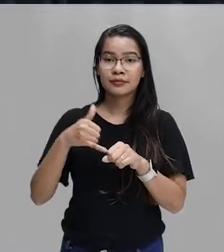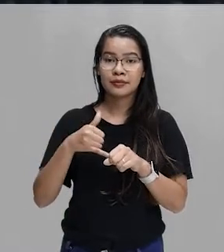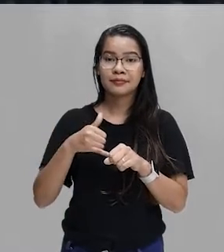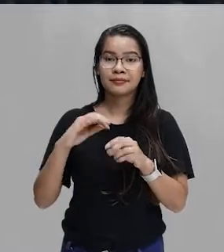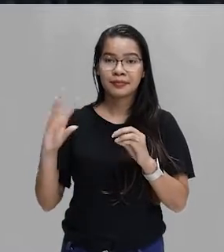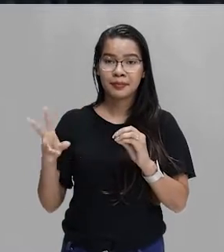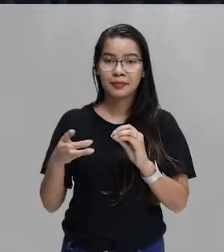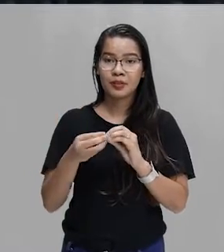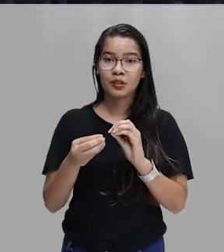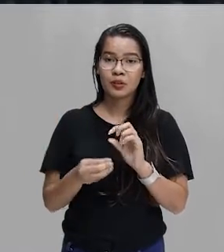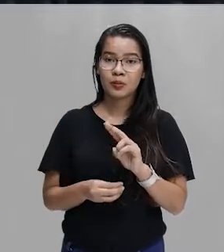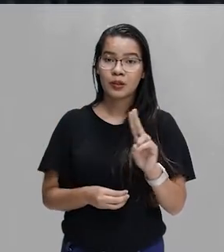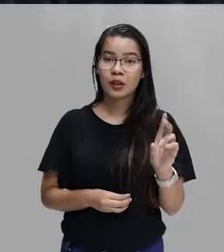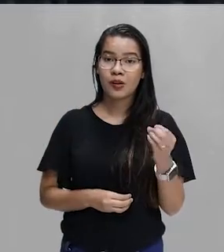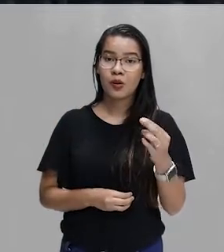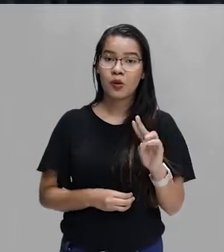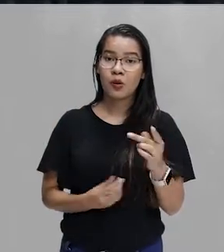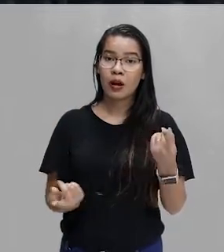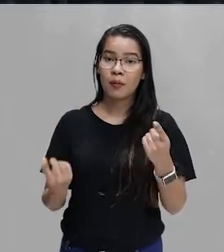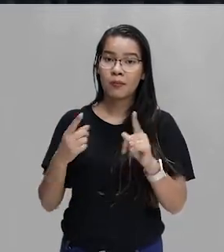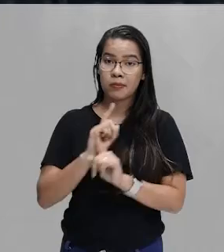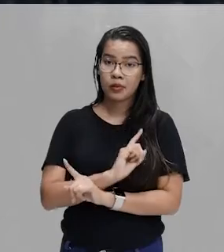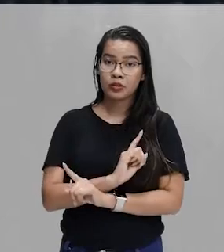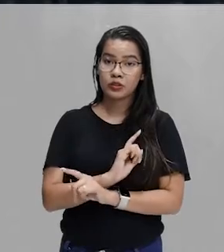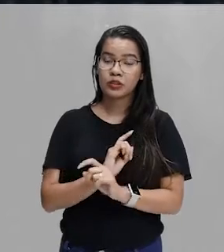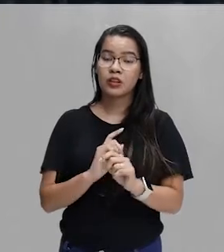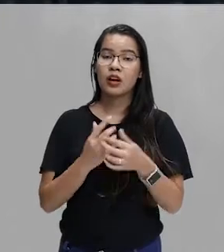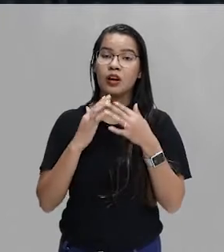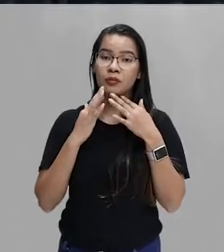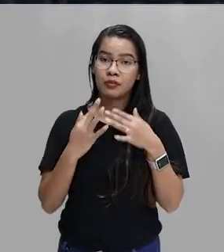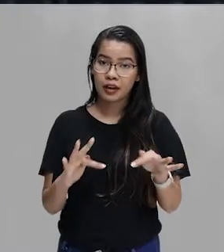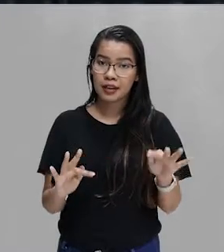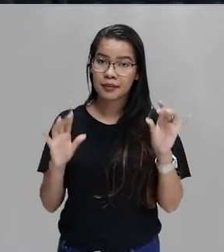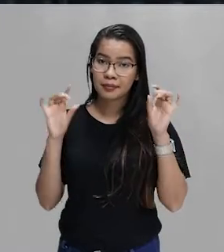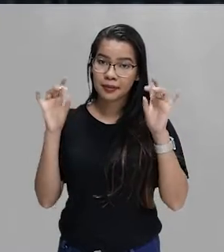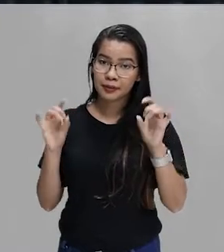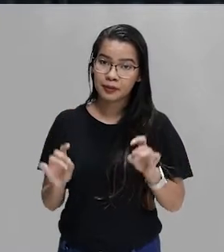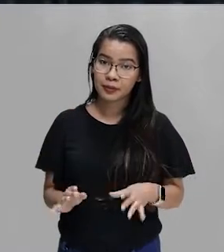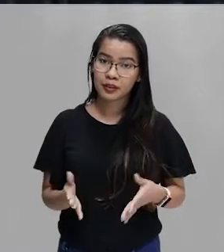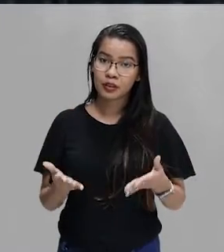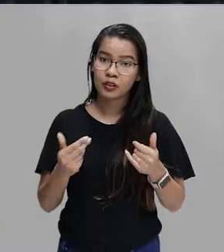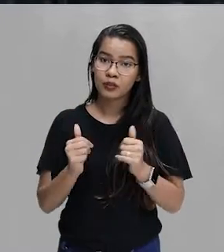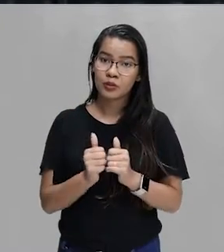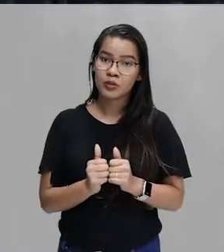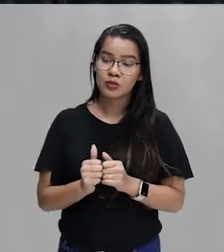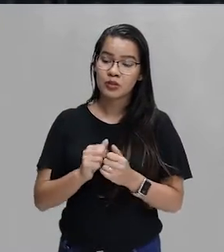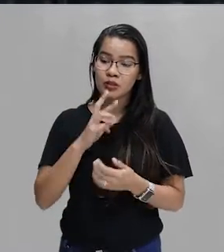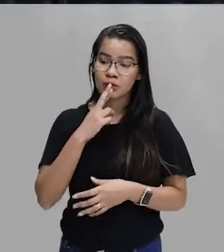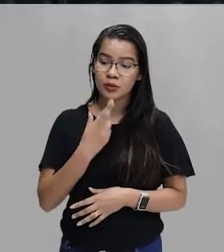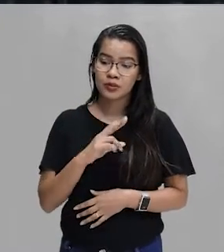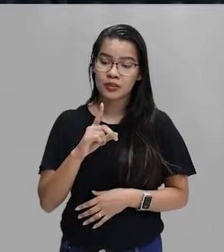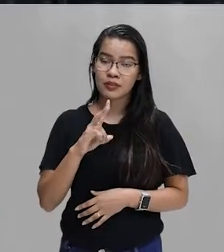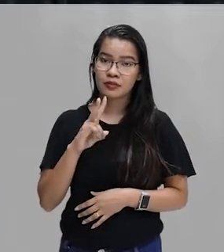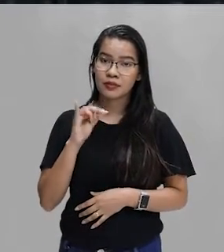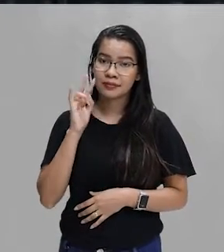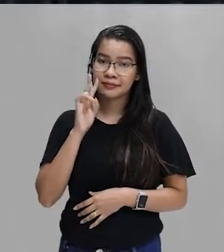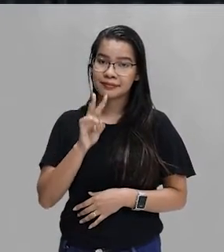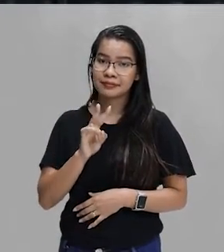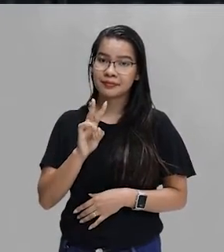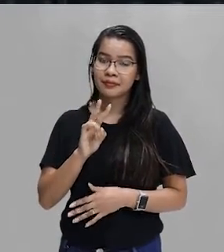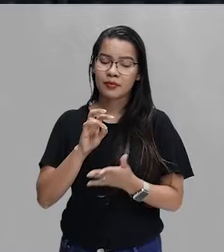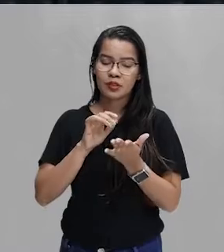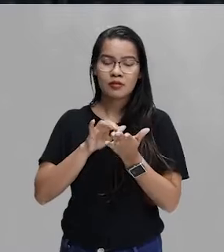ou aposto da oração principal. Então, vamos aos exercícios. Você vai acompanhar na tela do